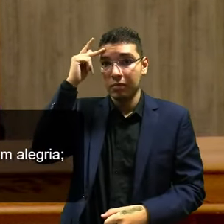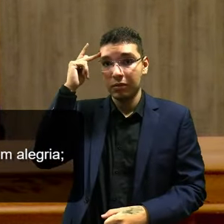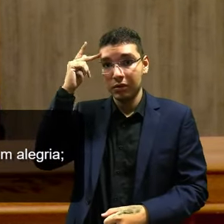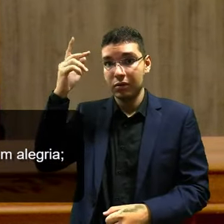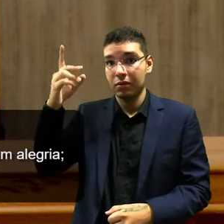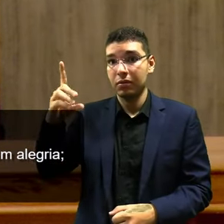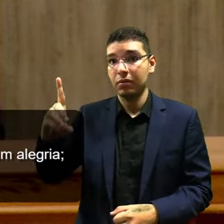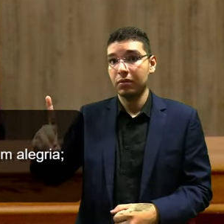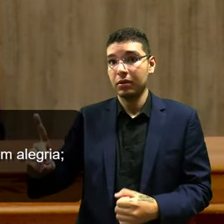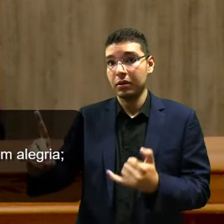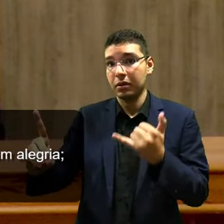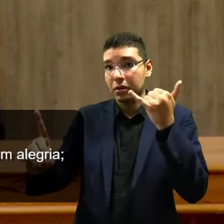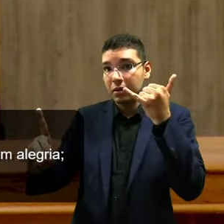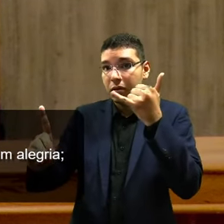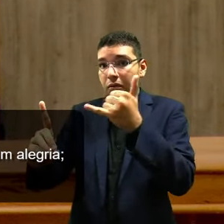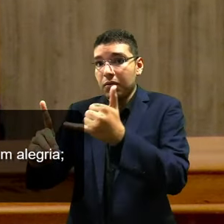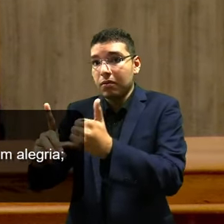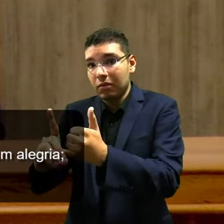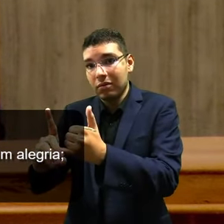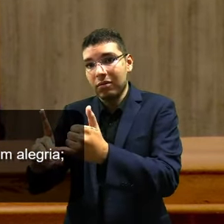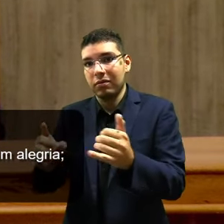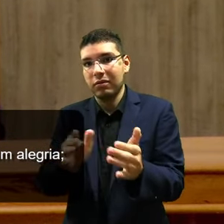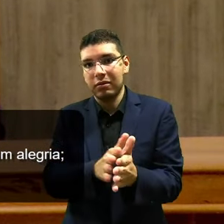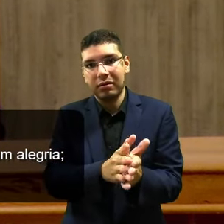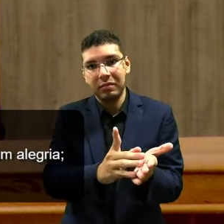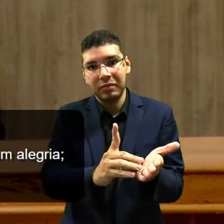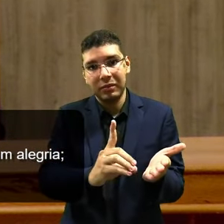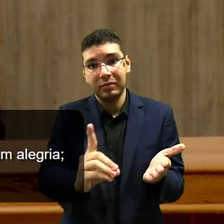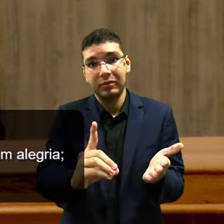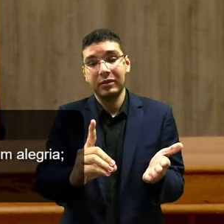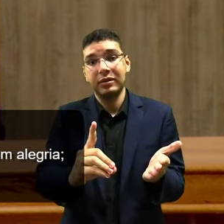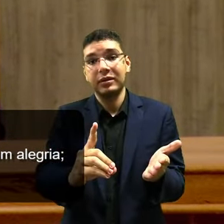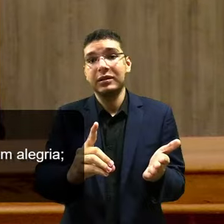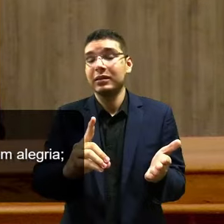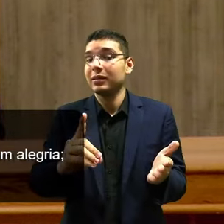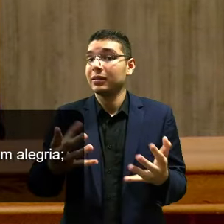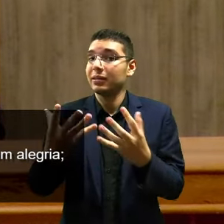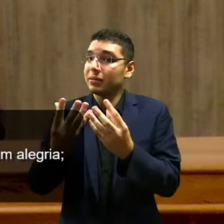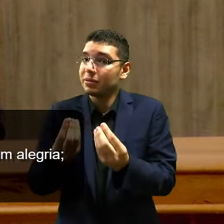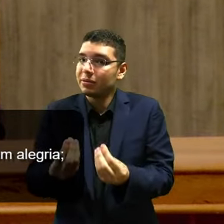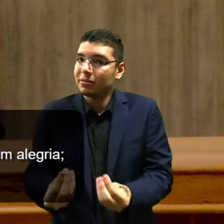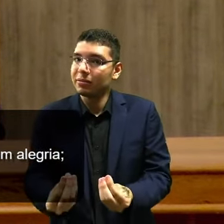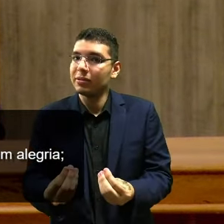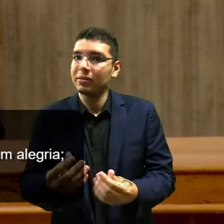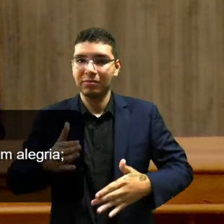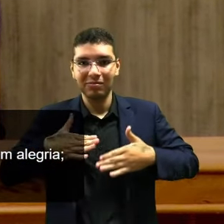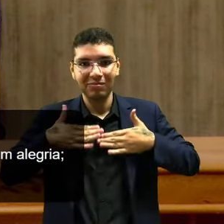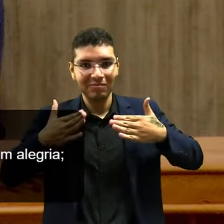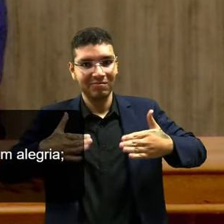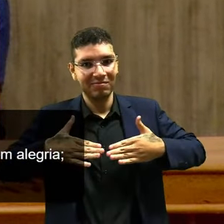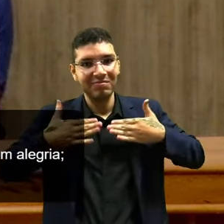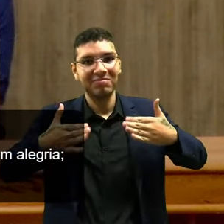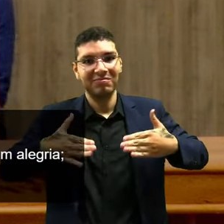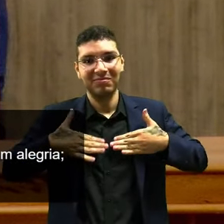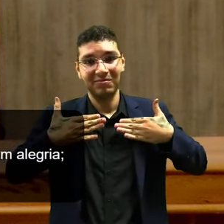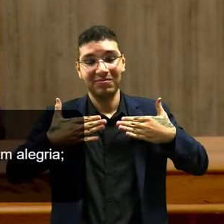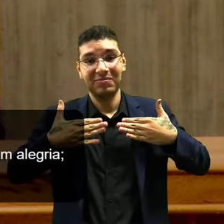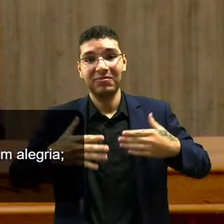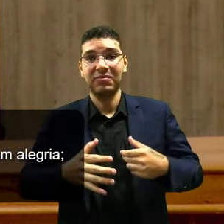ouve a palavra e logo a recebe com quê alegria